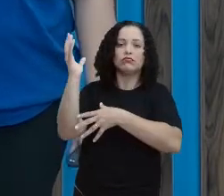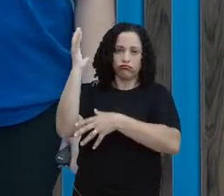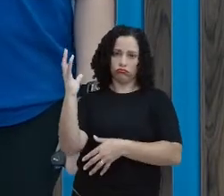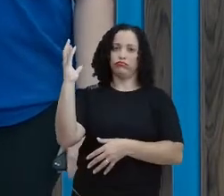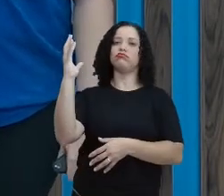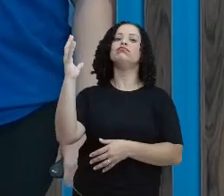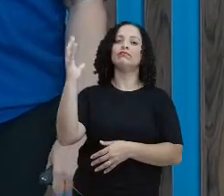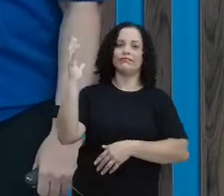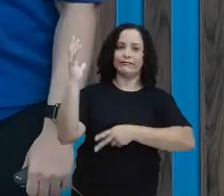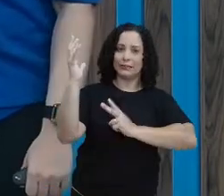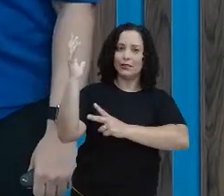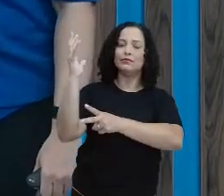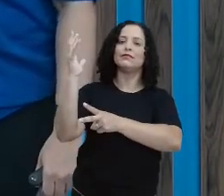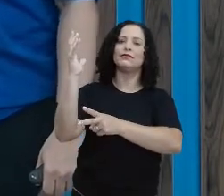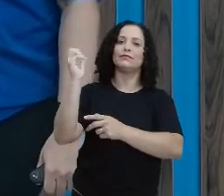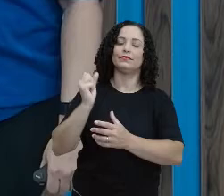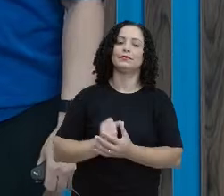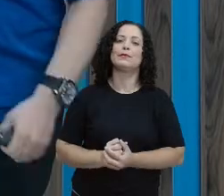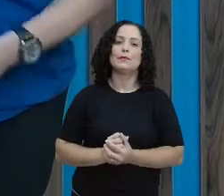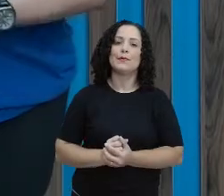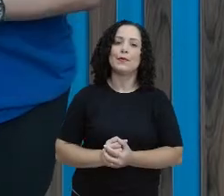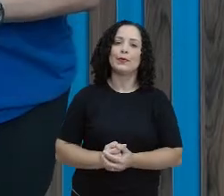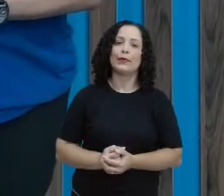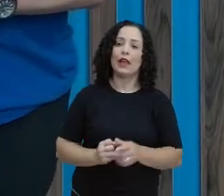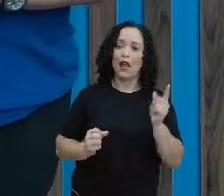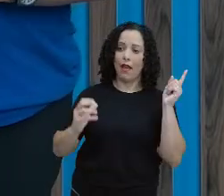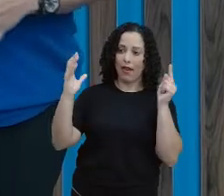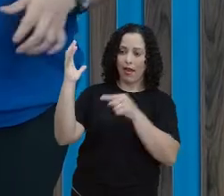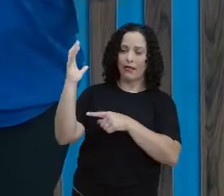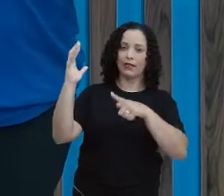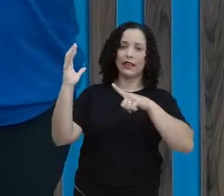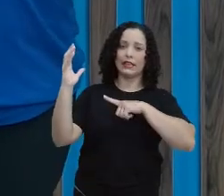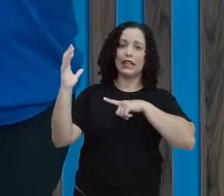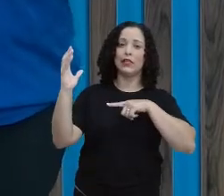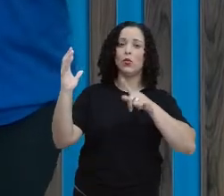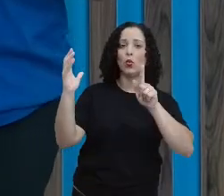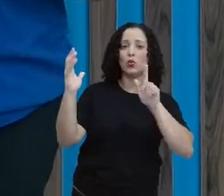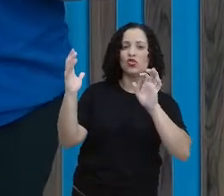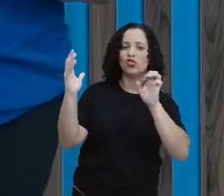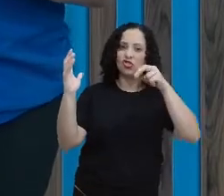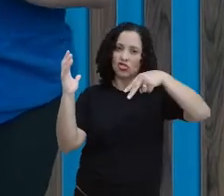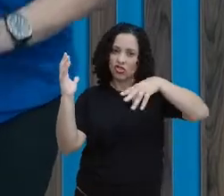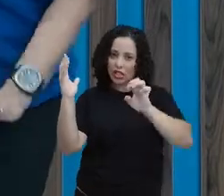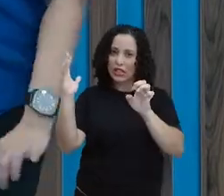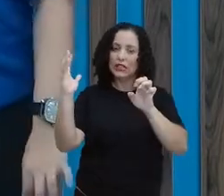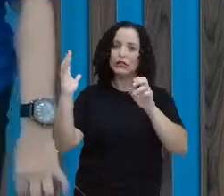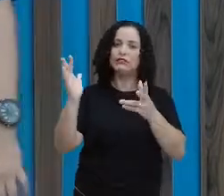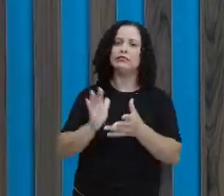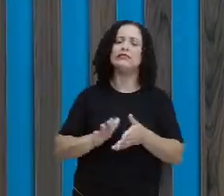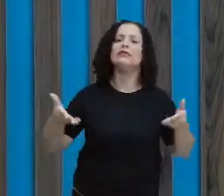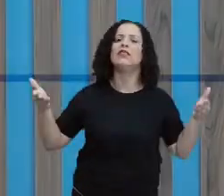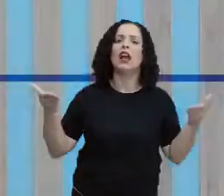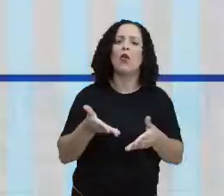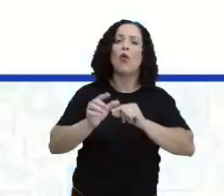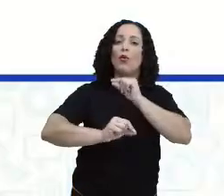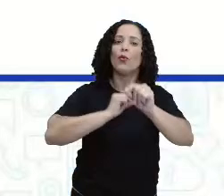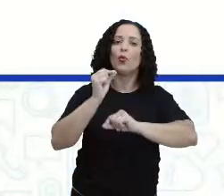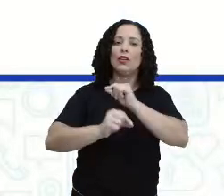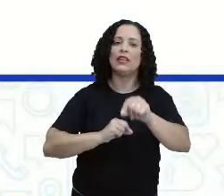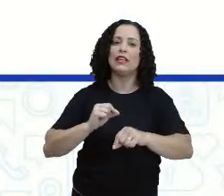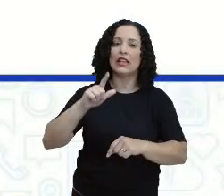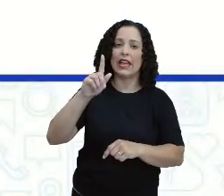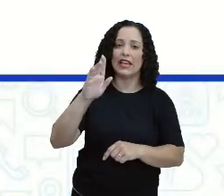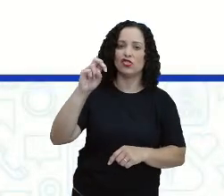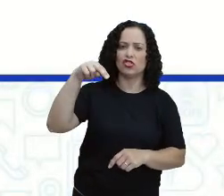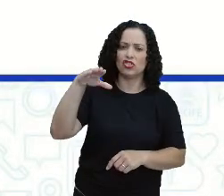né? Ela tem esse gene aí de interesse. Aí a gente vai pegar esse gene e vai isolar